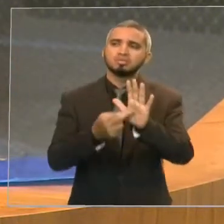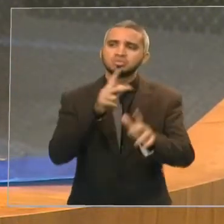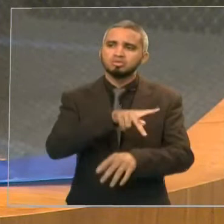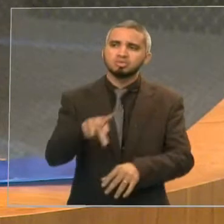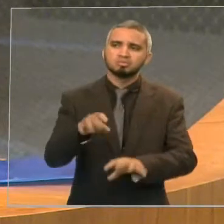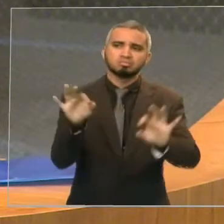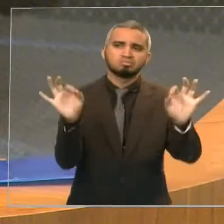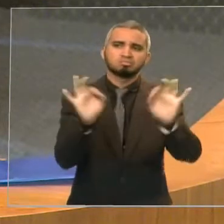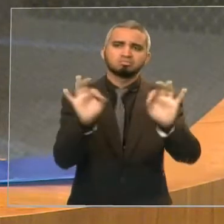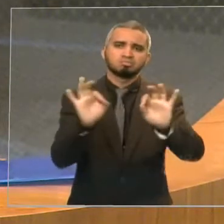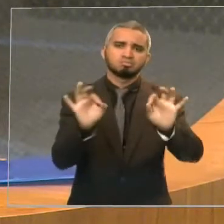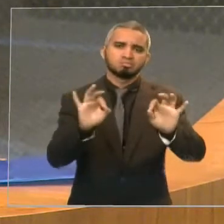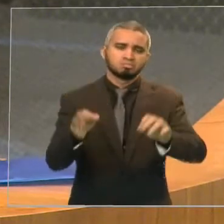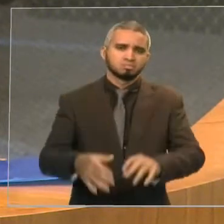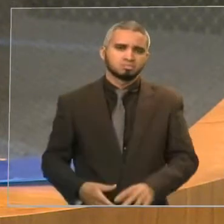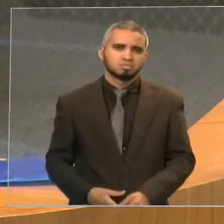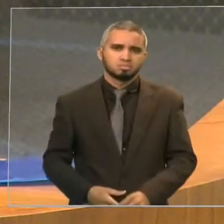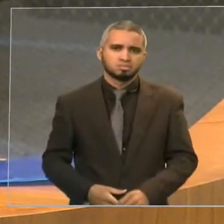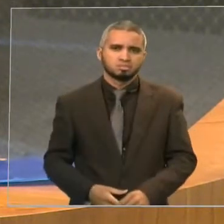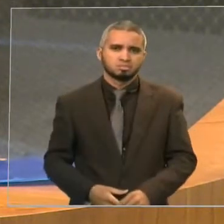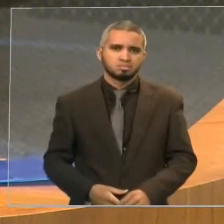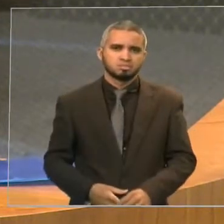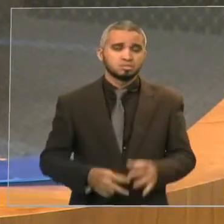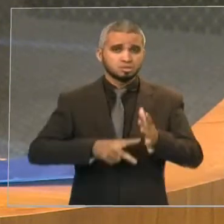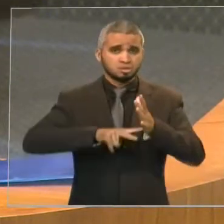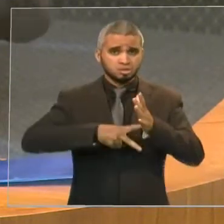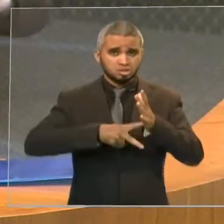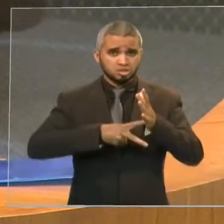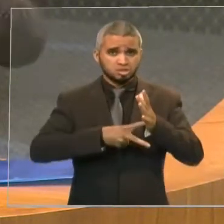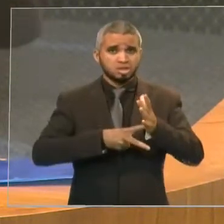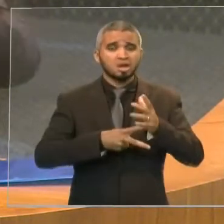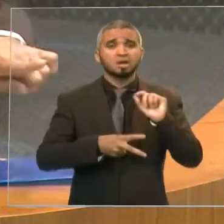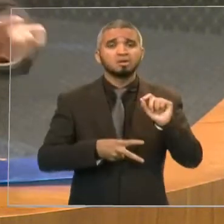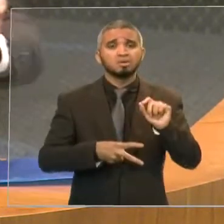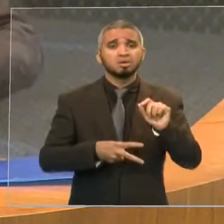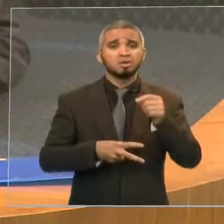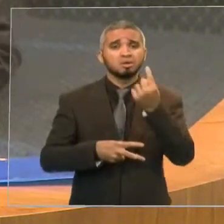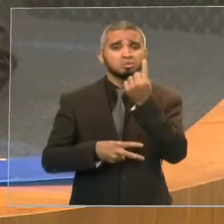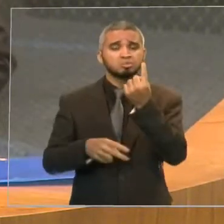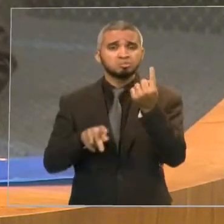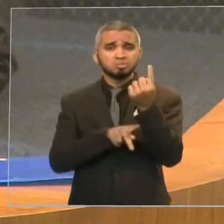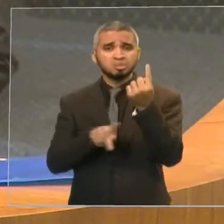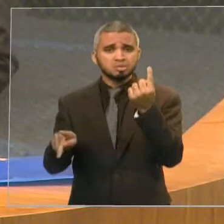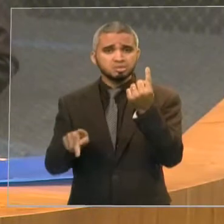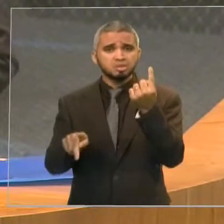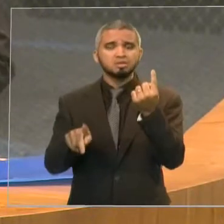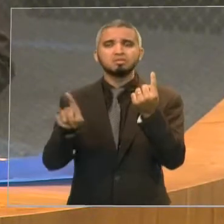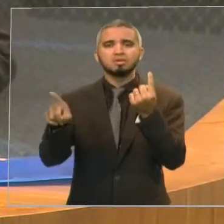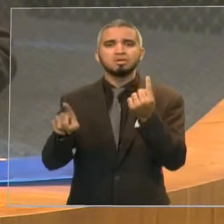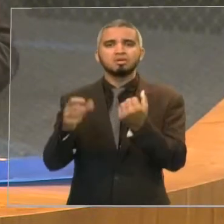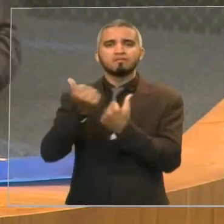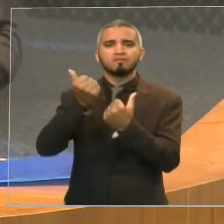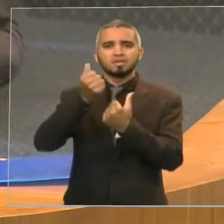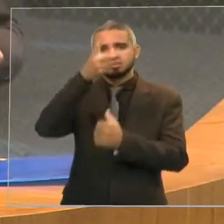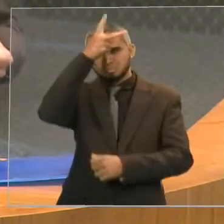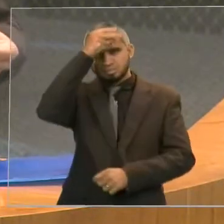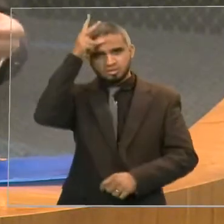Um sindicato que colocou um dos seus ex-presidentes para ser vice-prefeito em São Luís.